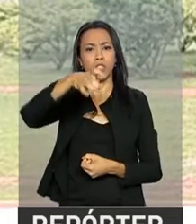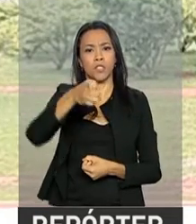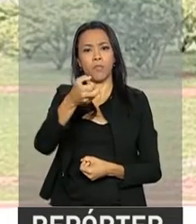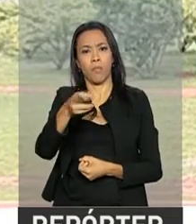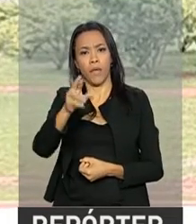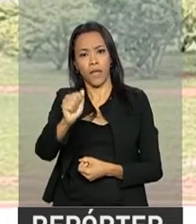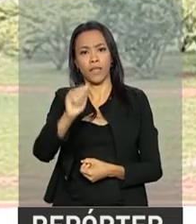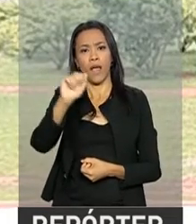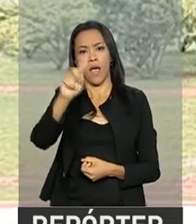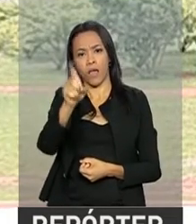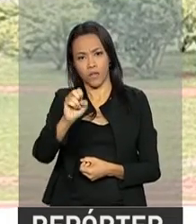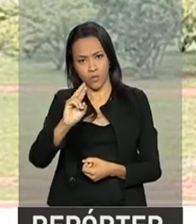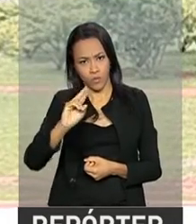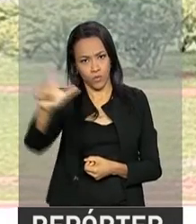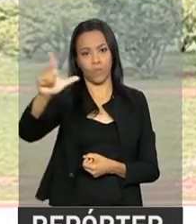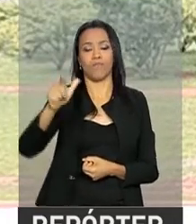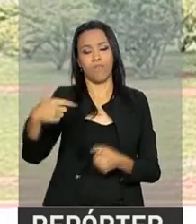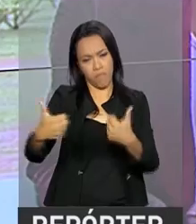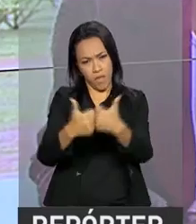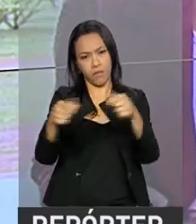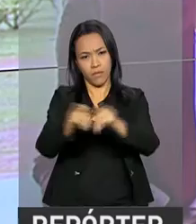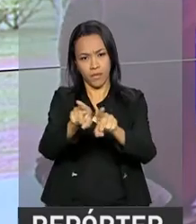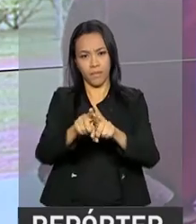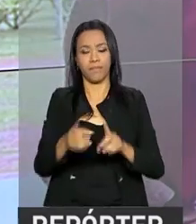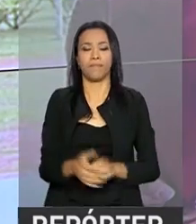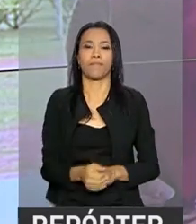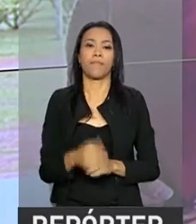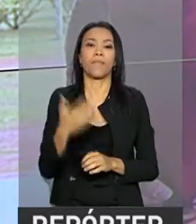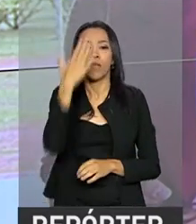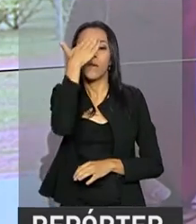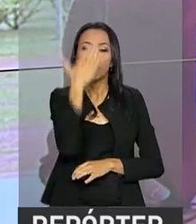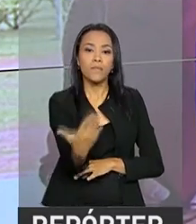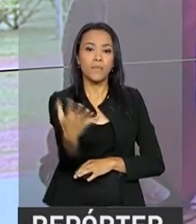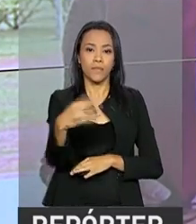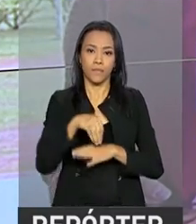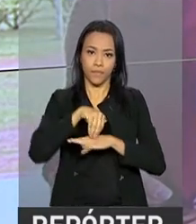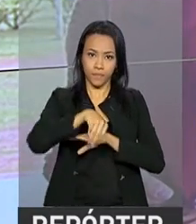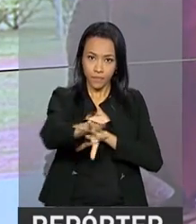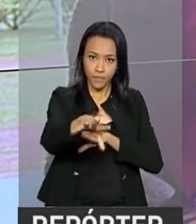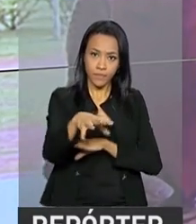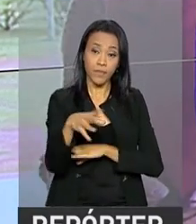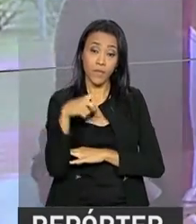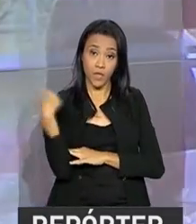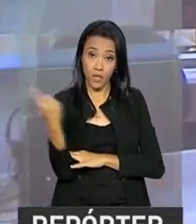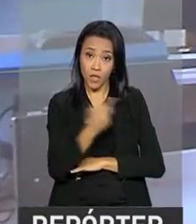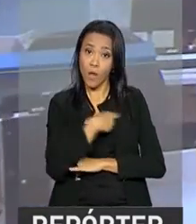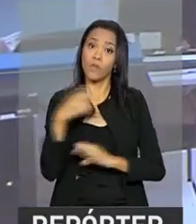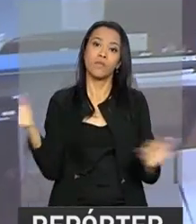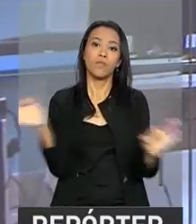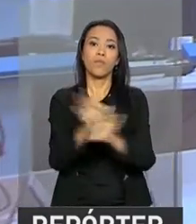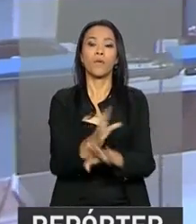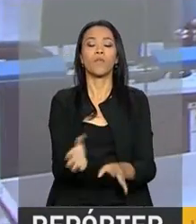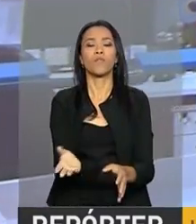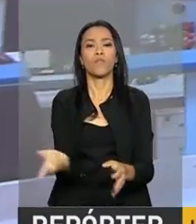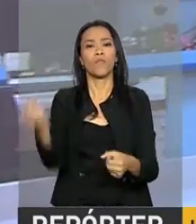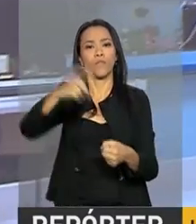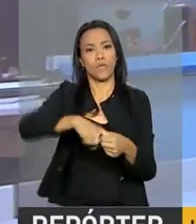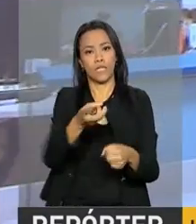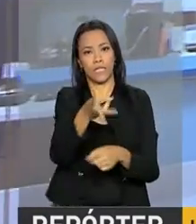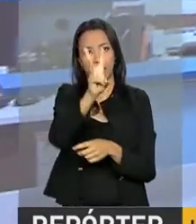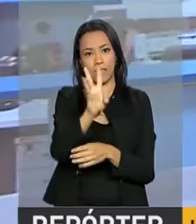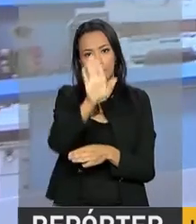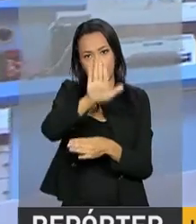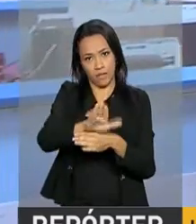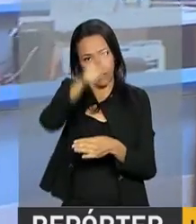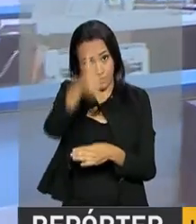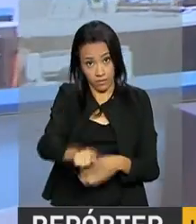na mesma região. Leandro, é com você. Ok, Thaísa, obrigado pelas suas informações. E nós ficamos por aqui. Voltamos às 15h